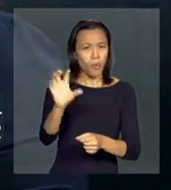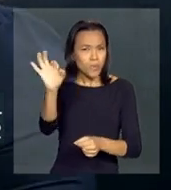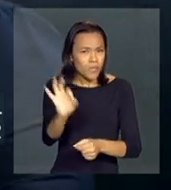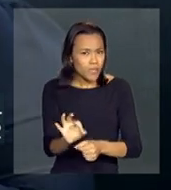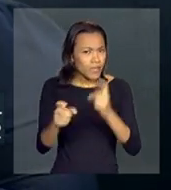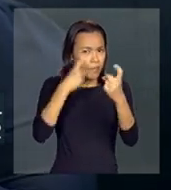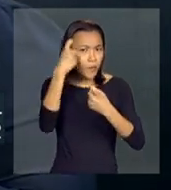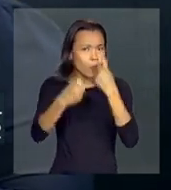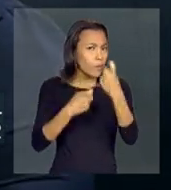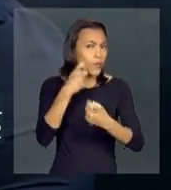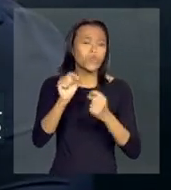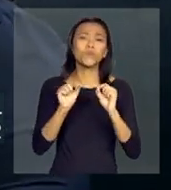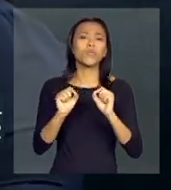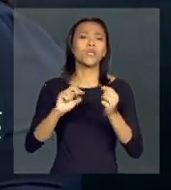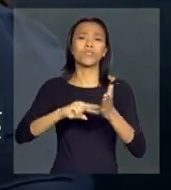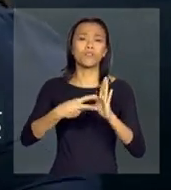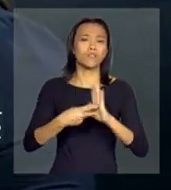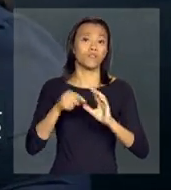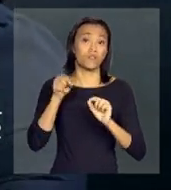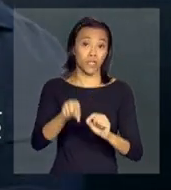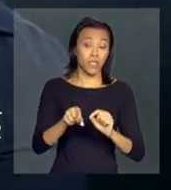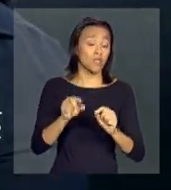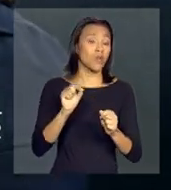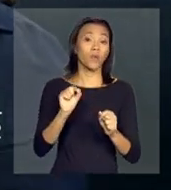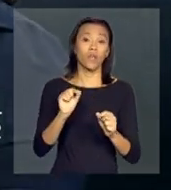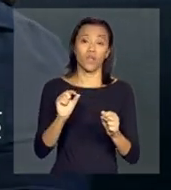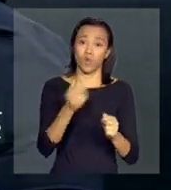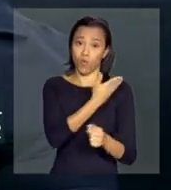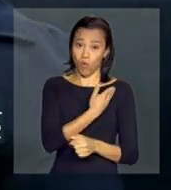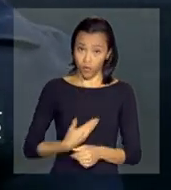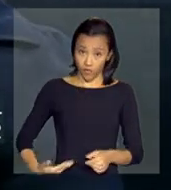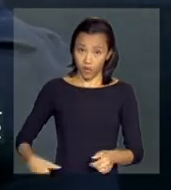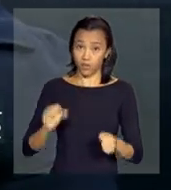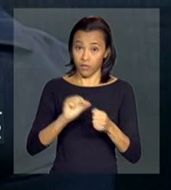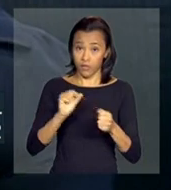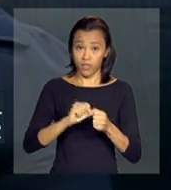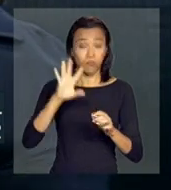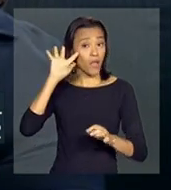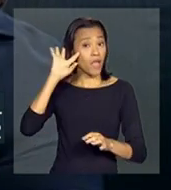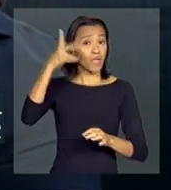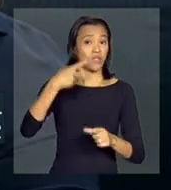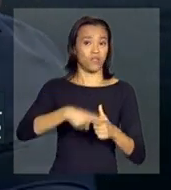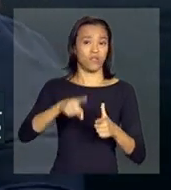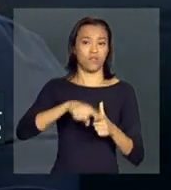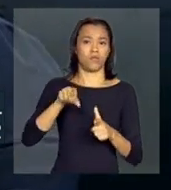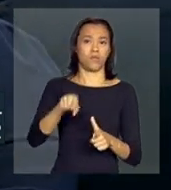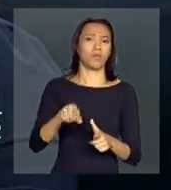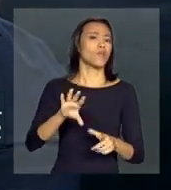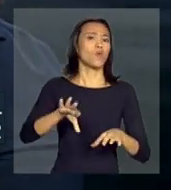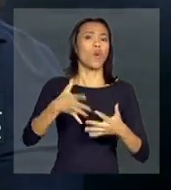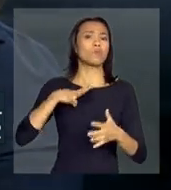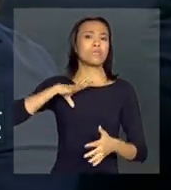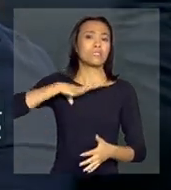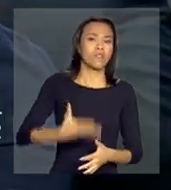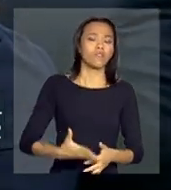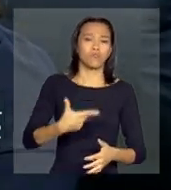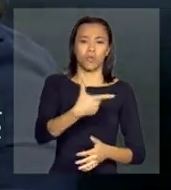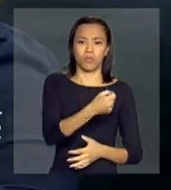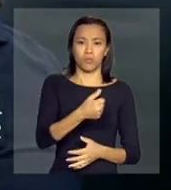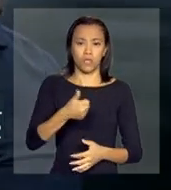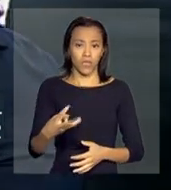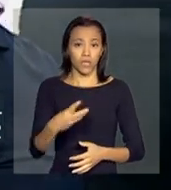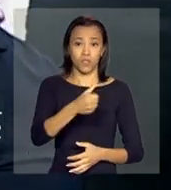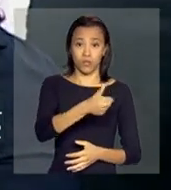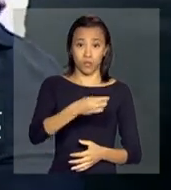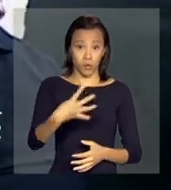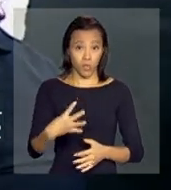Queria entender melhor o que representa e o que o governo vem fazendo para resolver essa questão. E também os desafios para 2013, 2014,